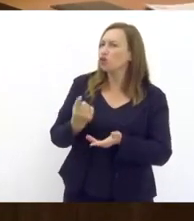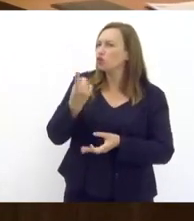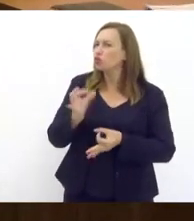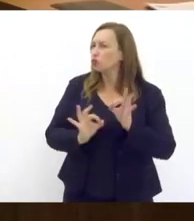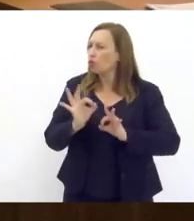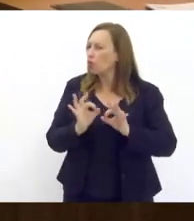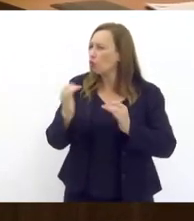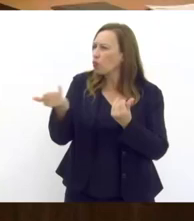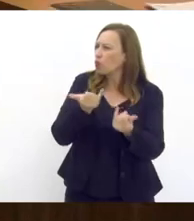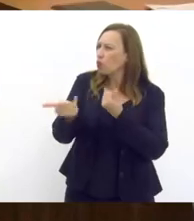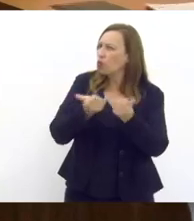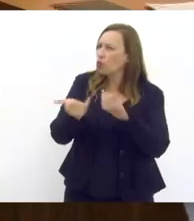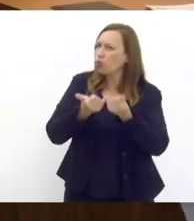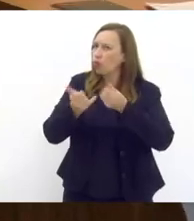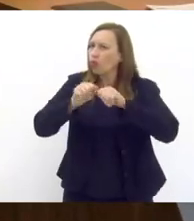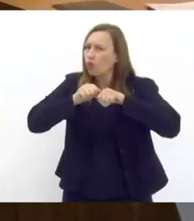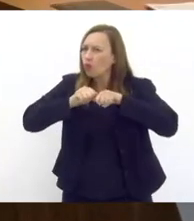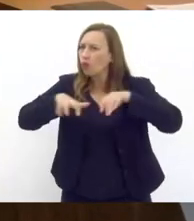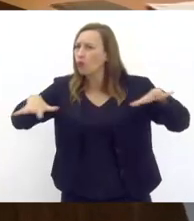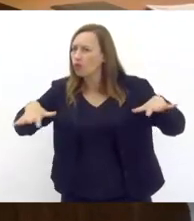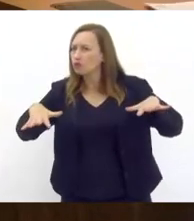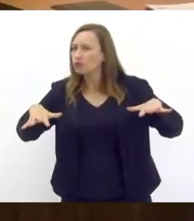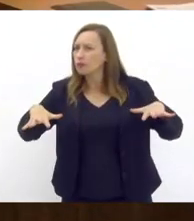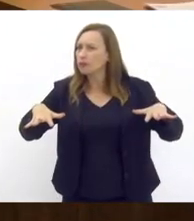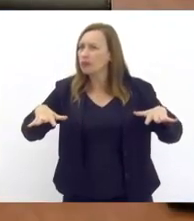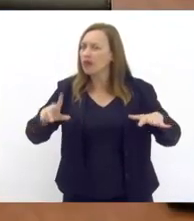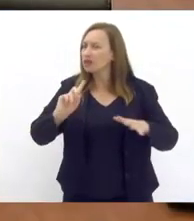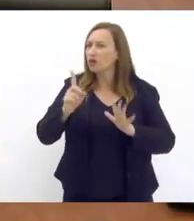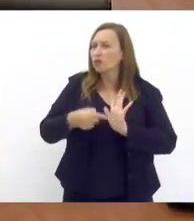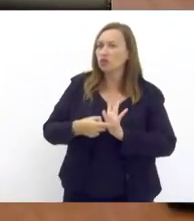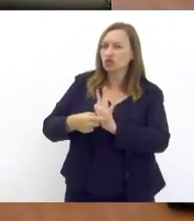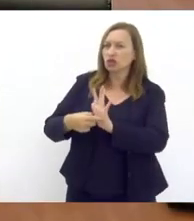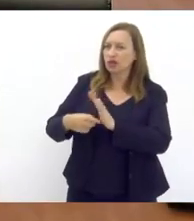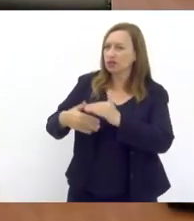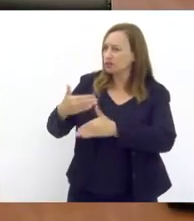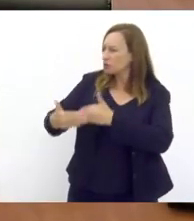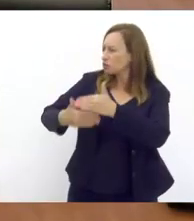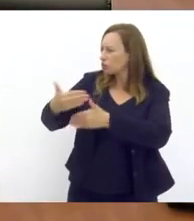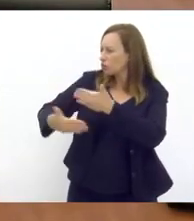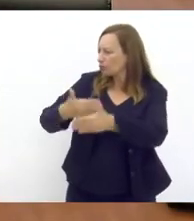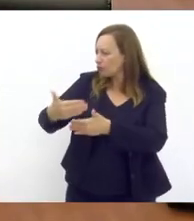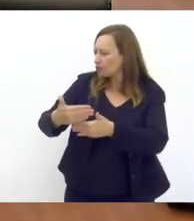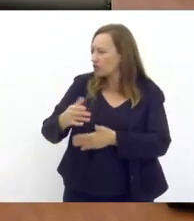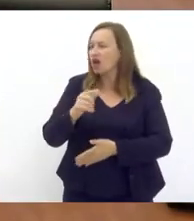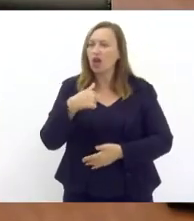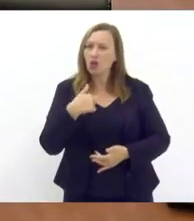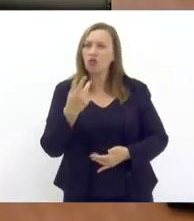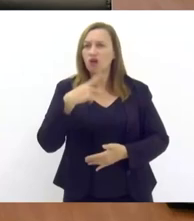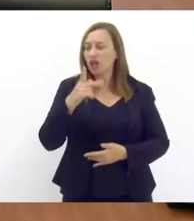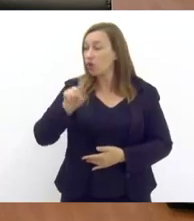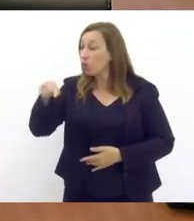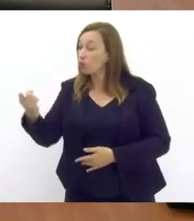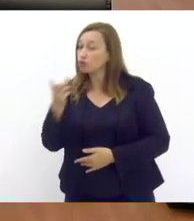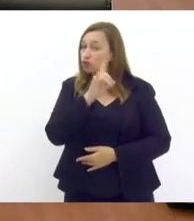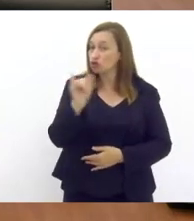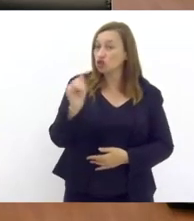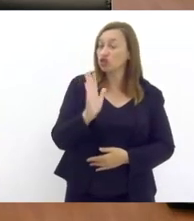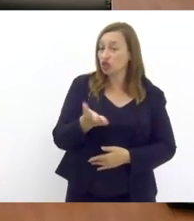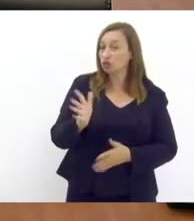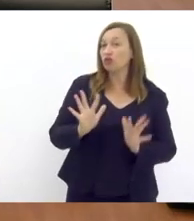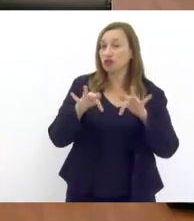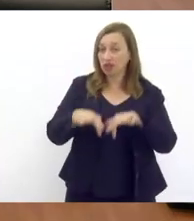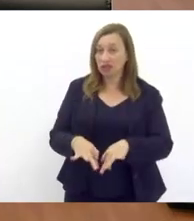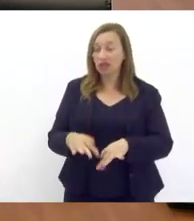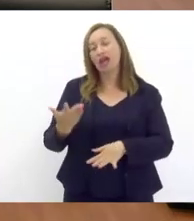de informação e de divulgação, não são levadas adiante. Eu mencionei outro dia, e já estou encerrando, porque